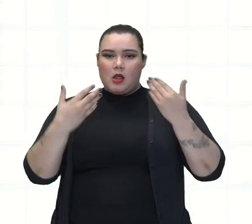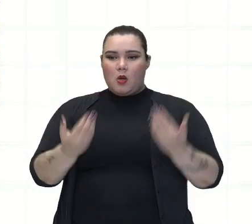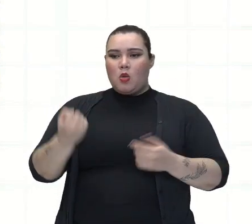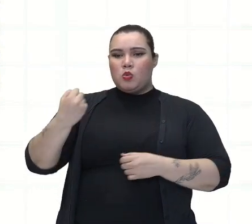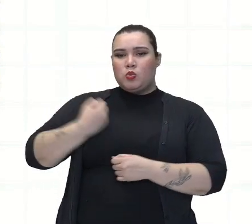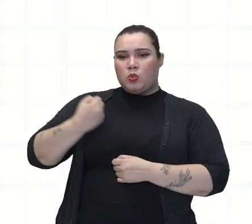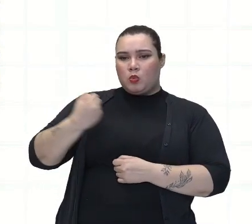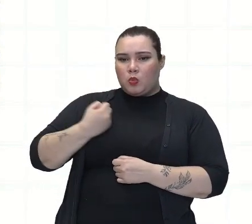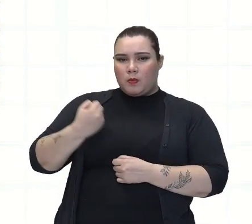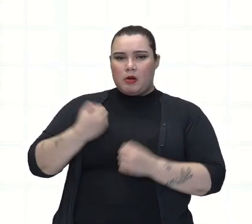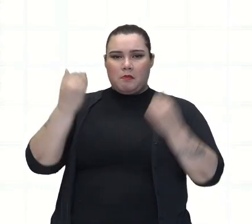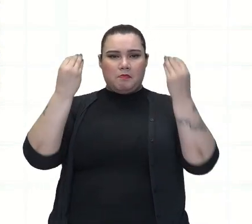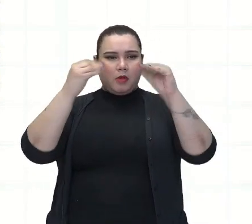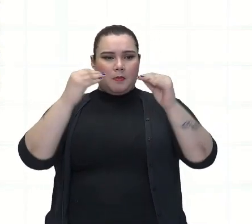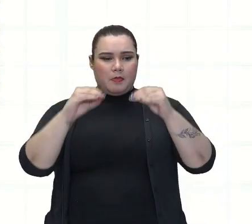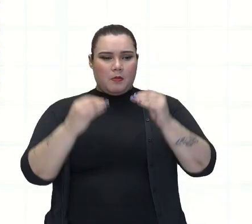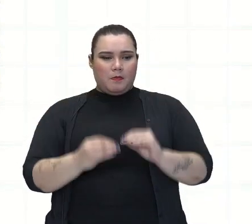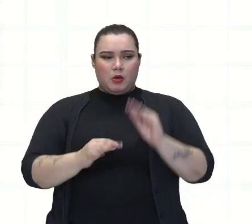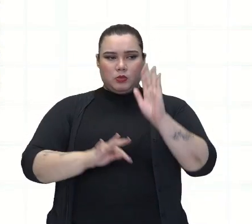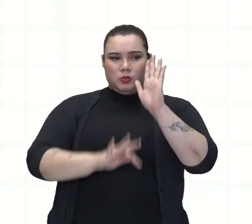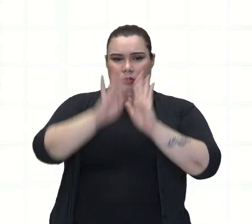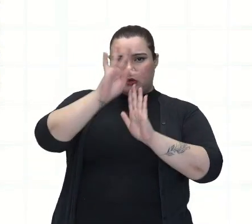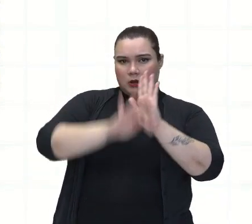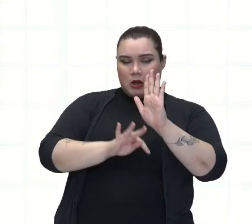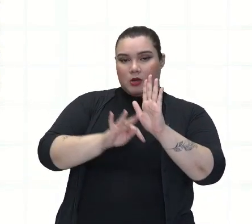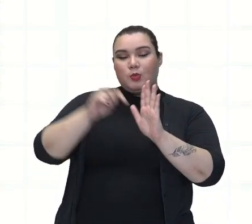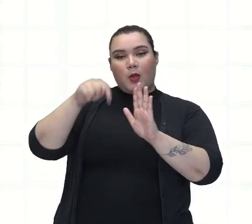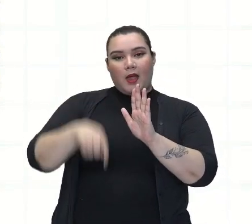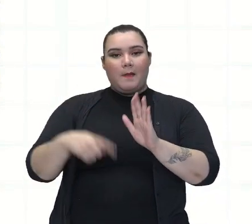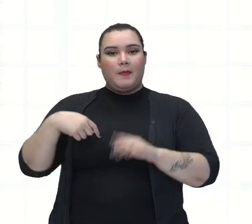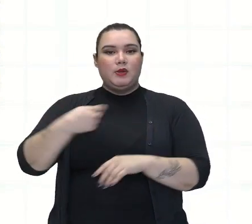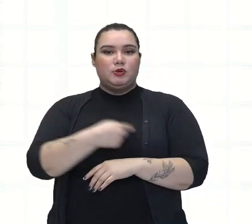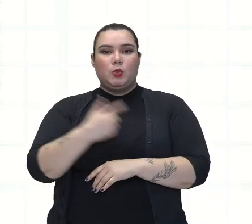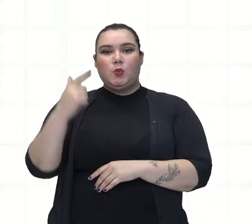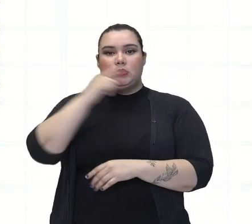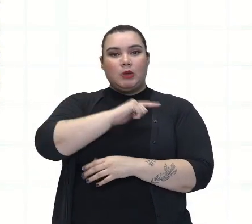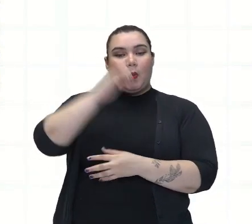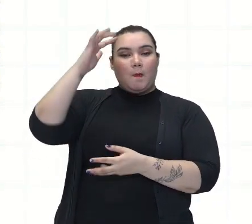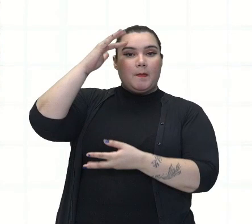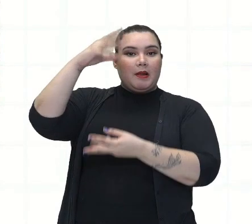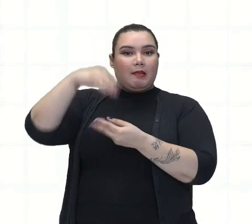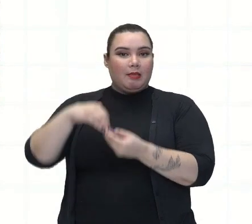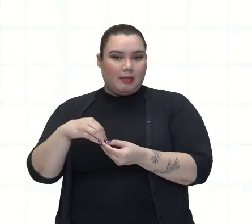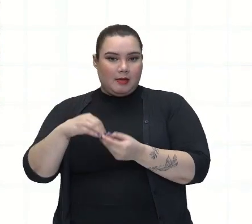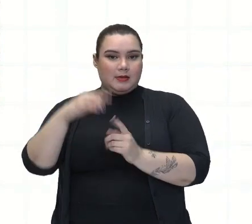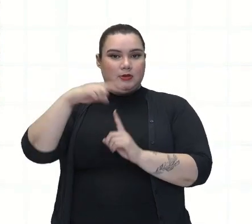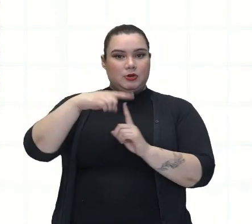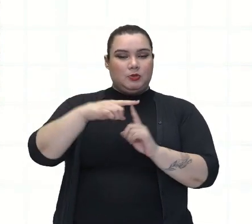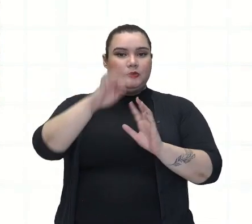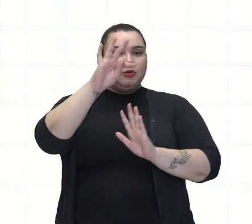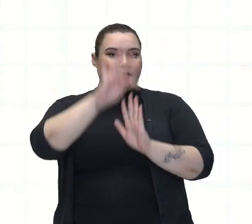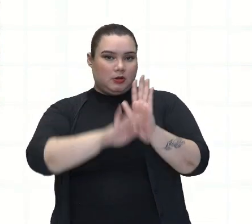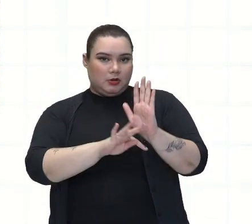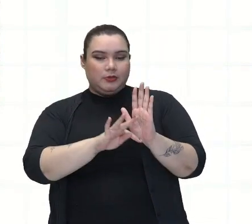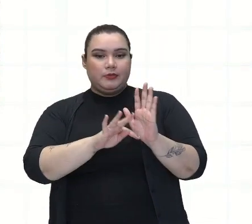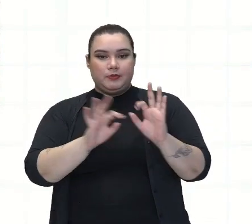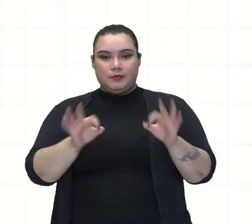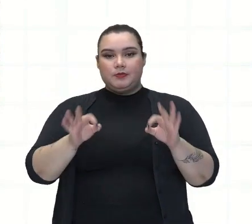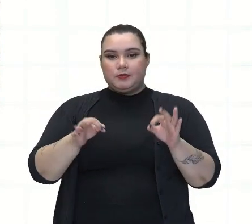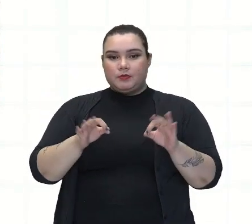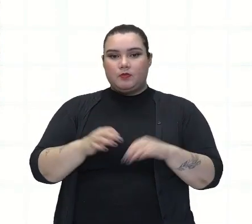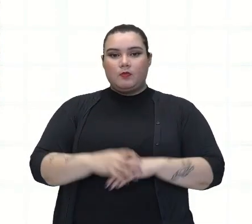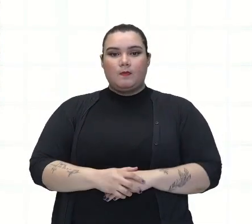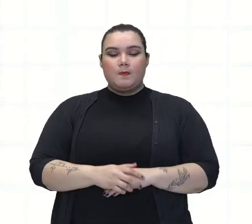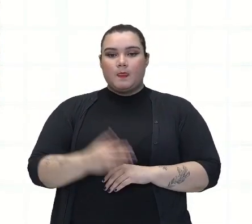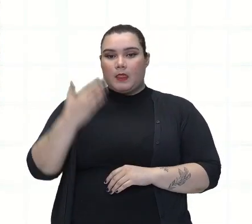o entendimento desse gênero textual, certo? E assim sucessivamente. Temos aqui também